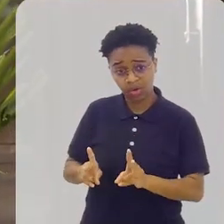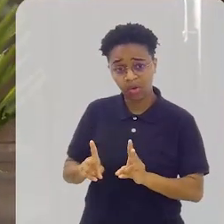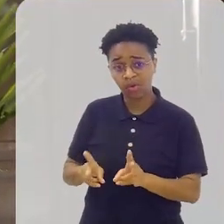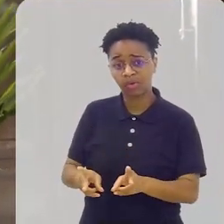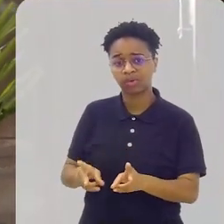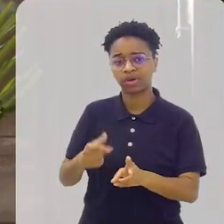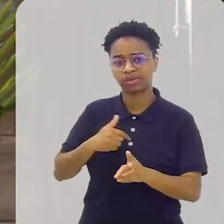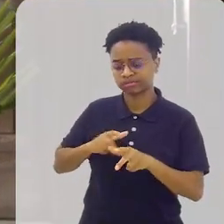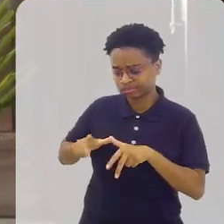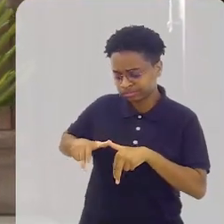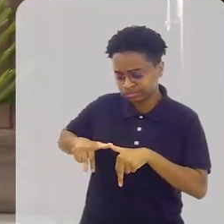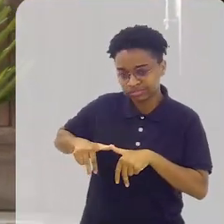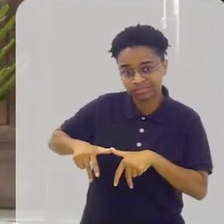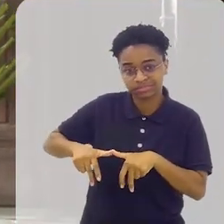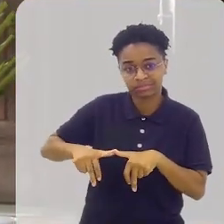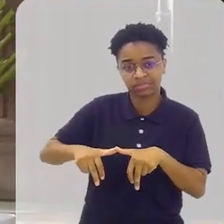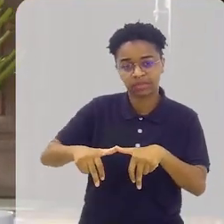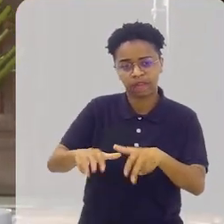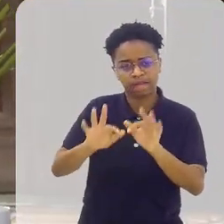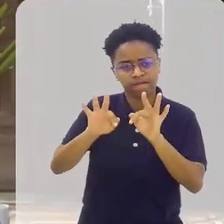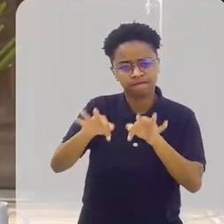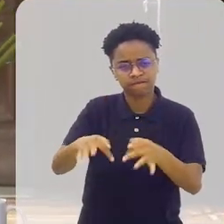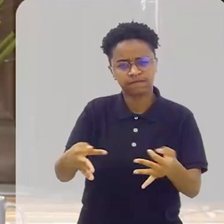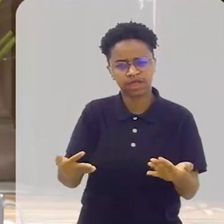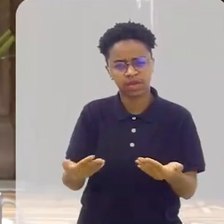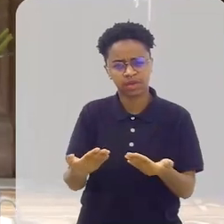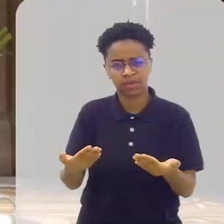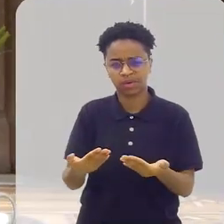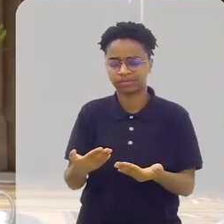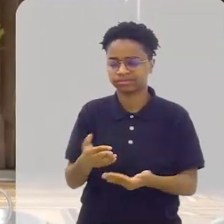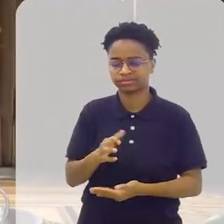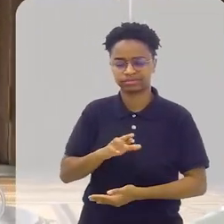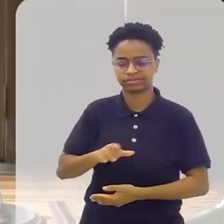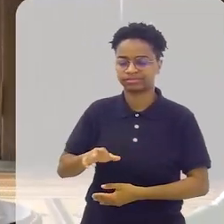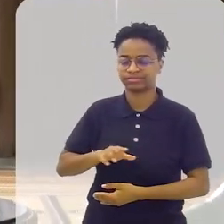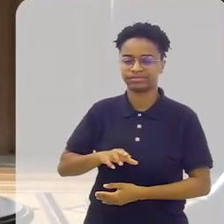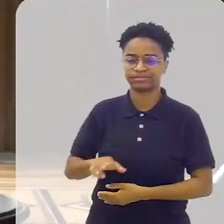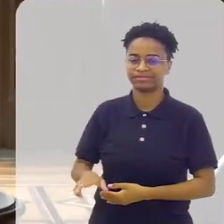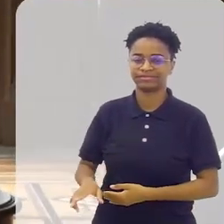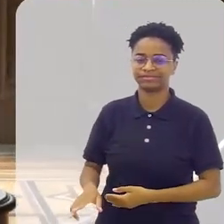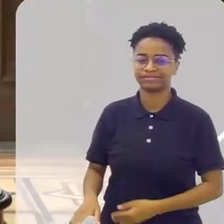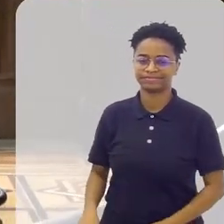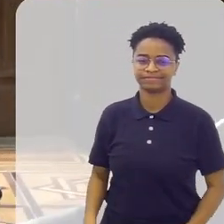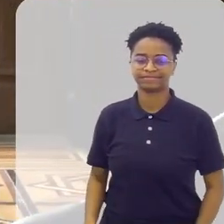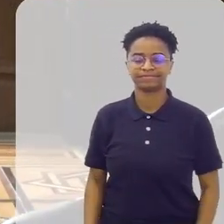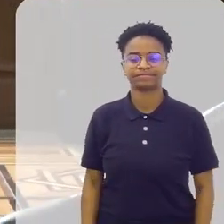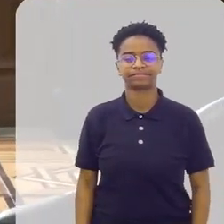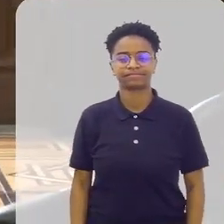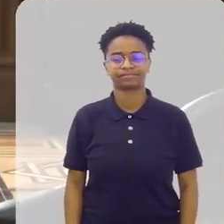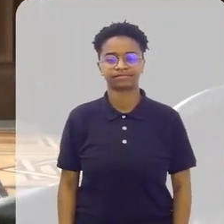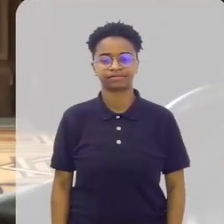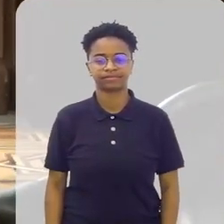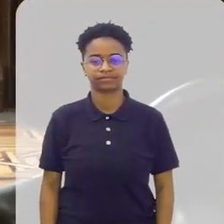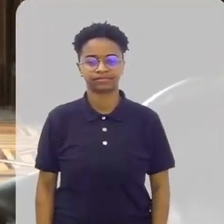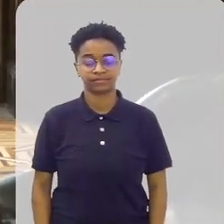siga em frente estou contigo Este não é o teu